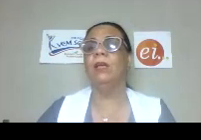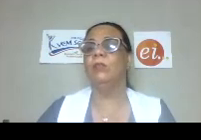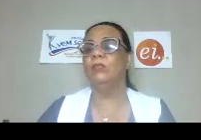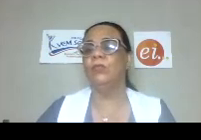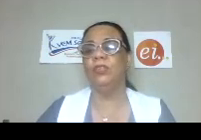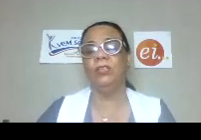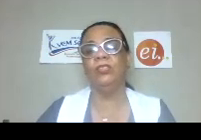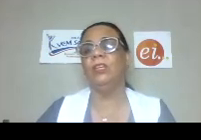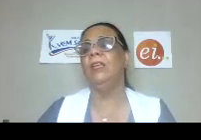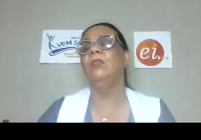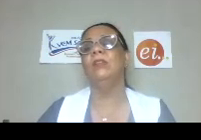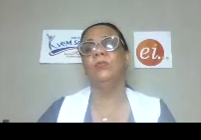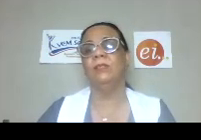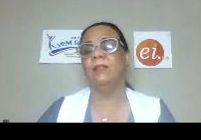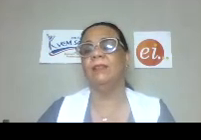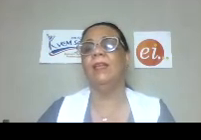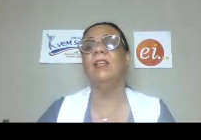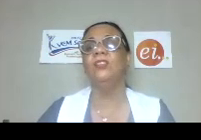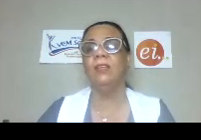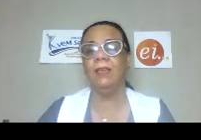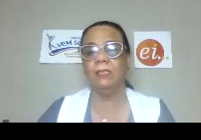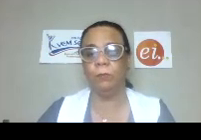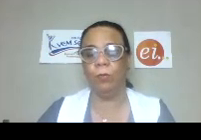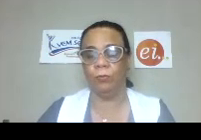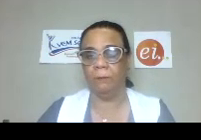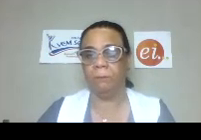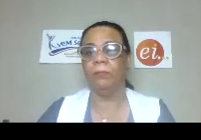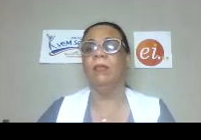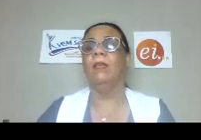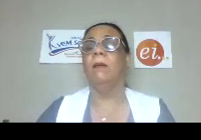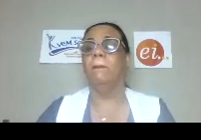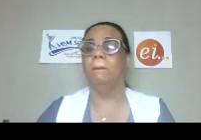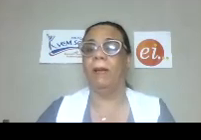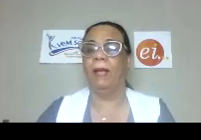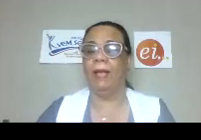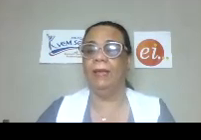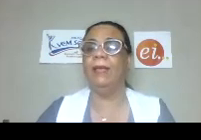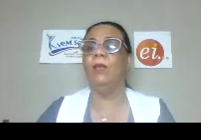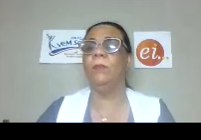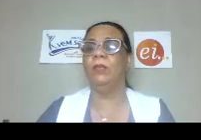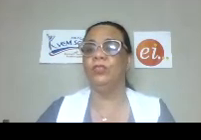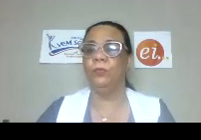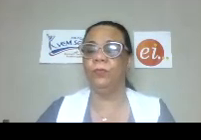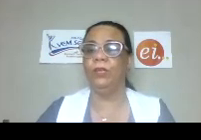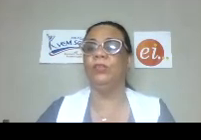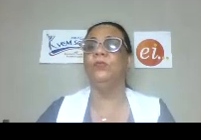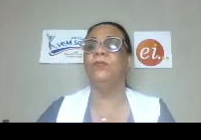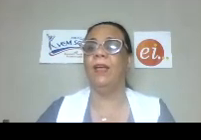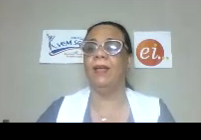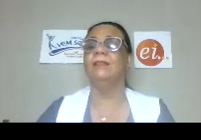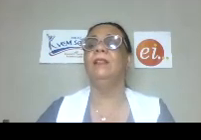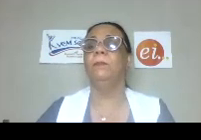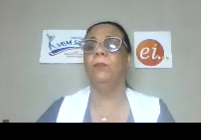Pense do seu jeitinho, da sua estratégia e responda. Para realmente o